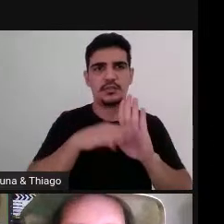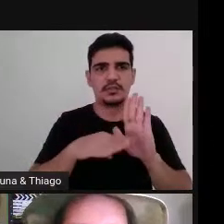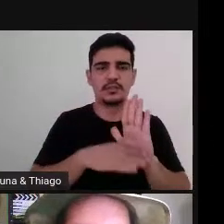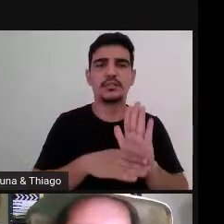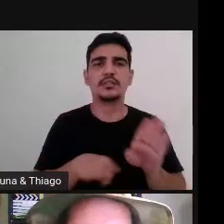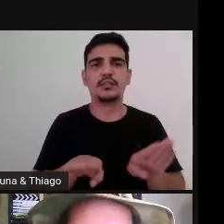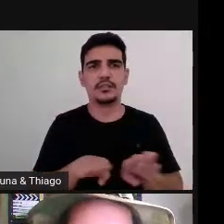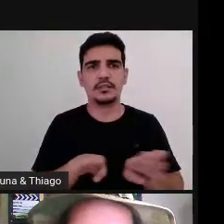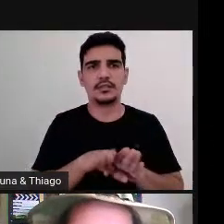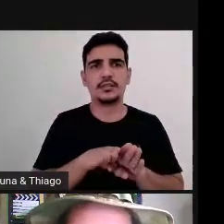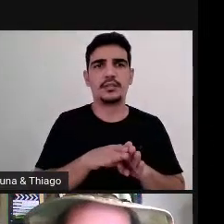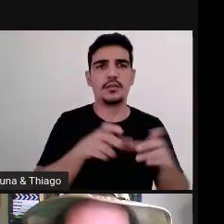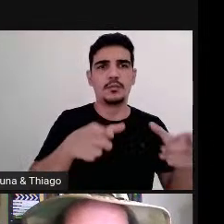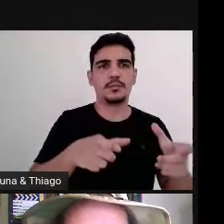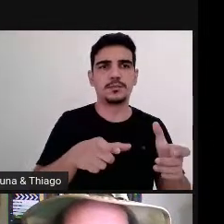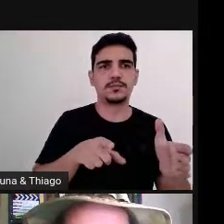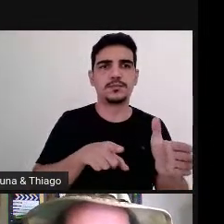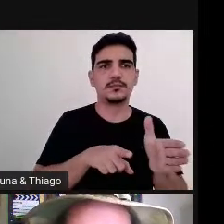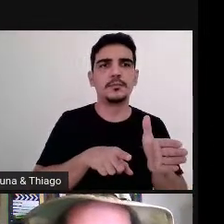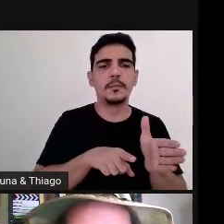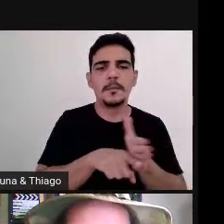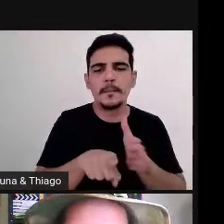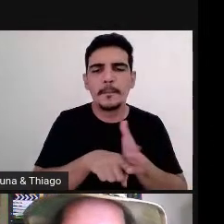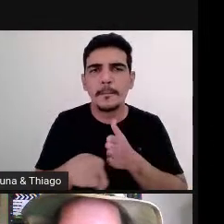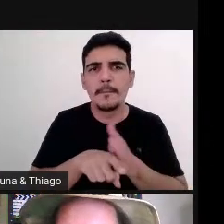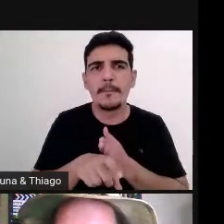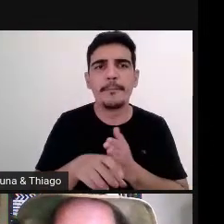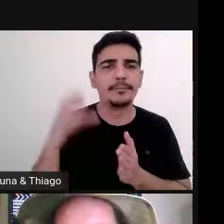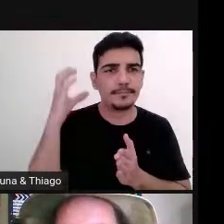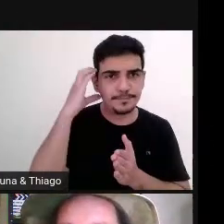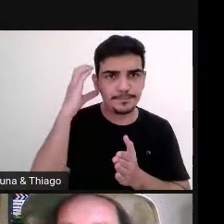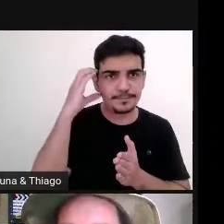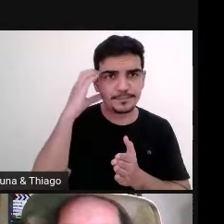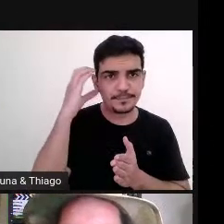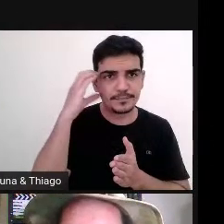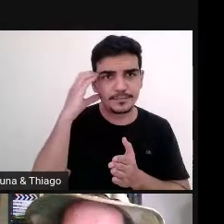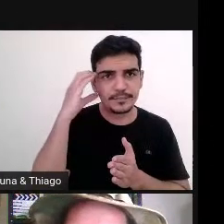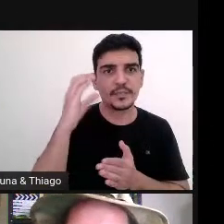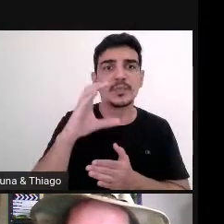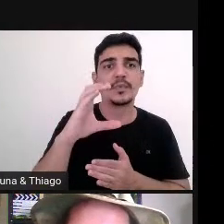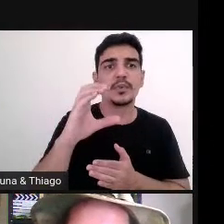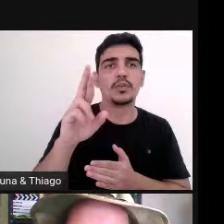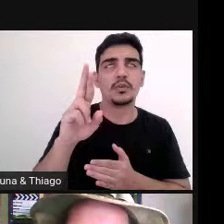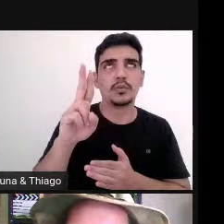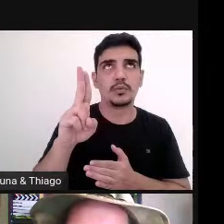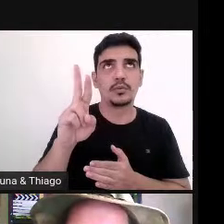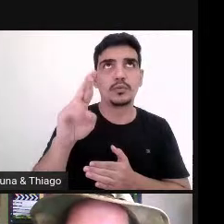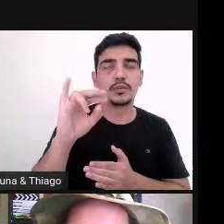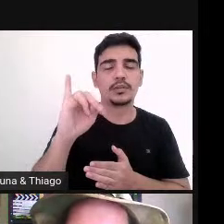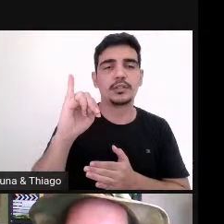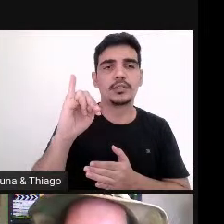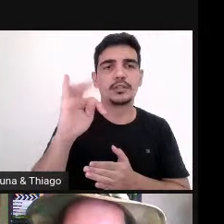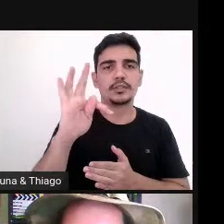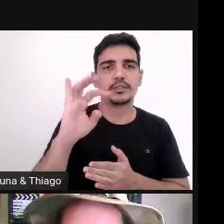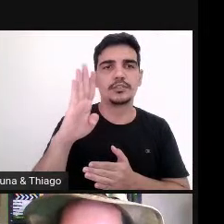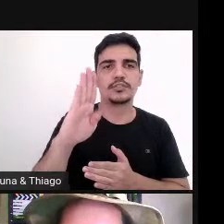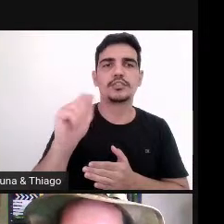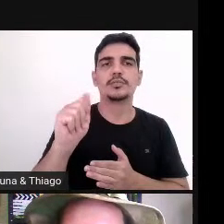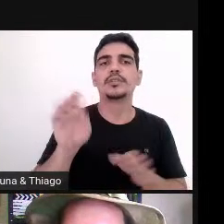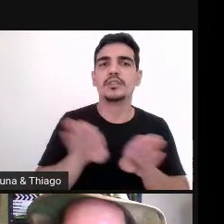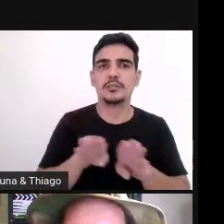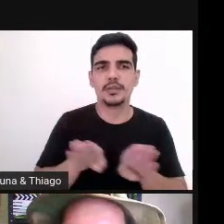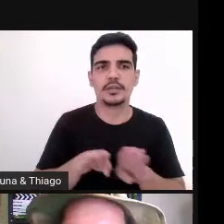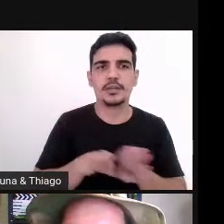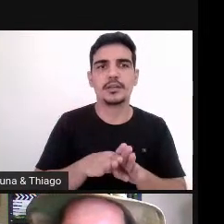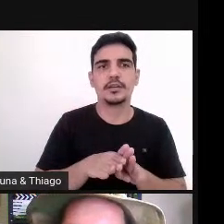Produções e Pesquisa Toxicológica lá de Curitiba, que também produz. A FUNED, né, Ezequiel Dias, ali na região de BH, Belo